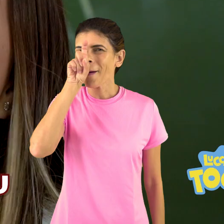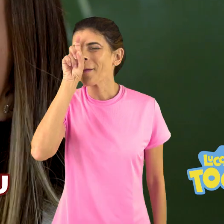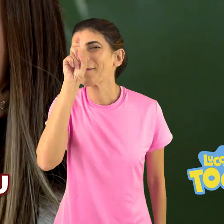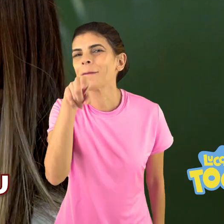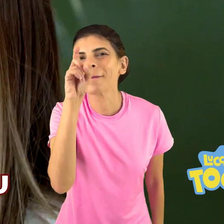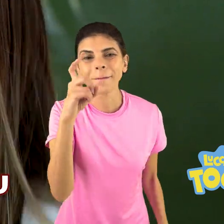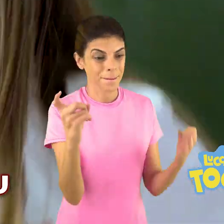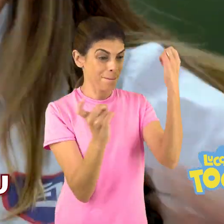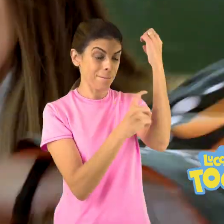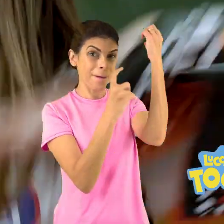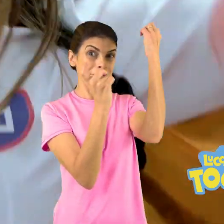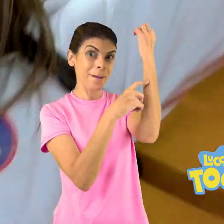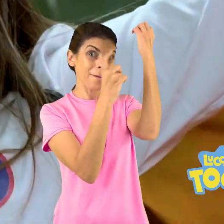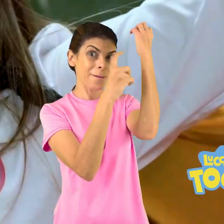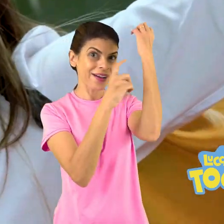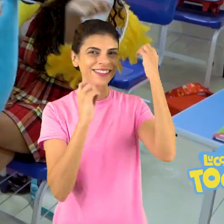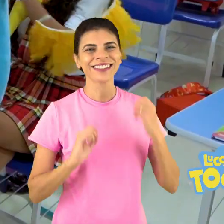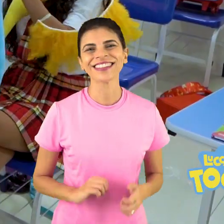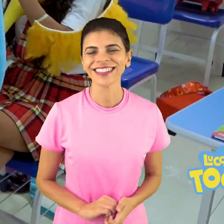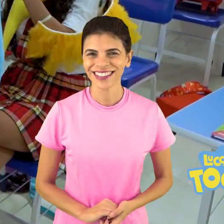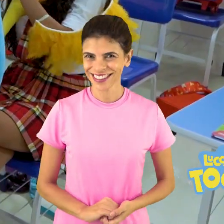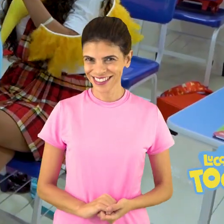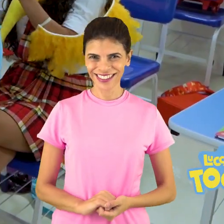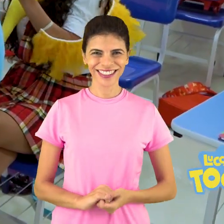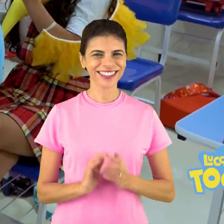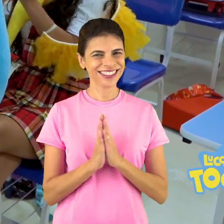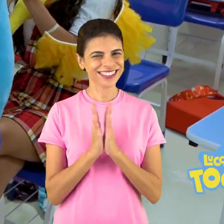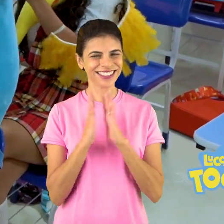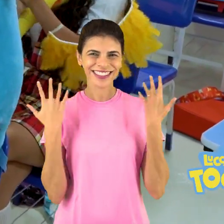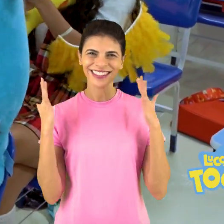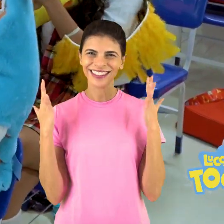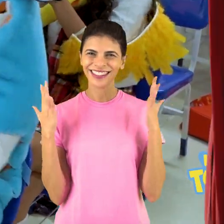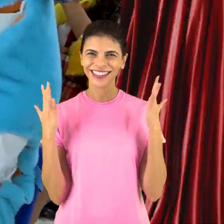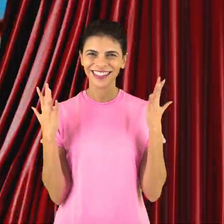e nariz de pica-pau, pau, pau.